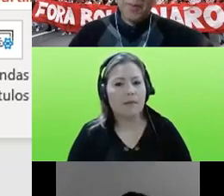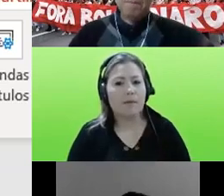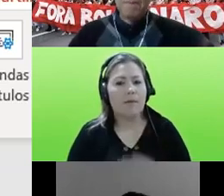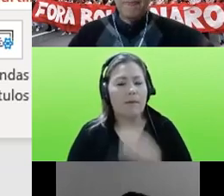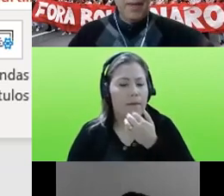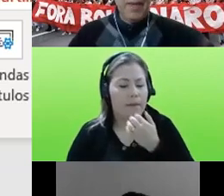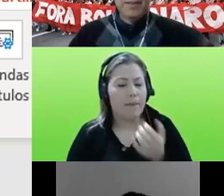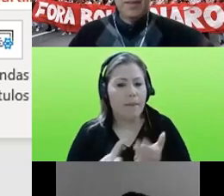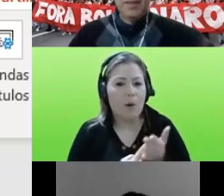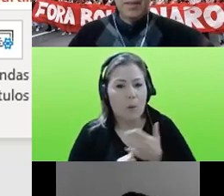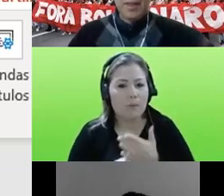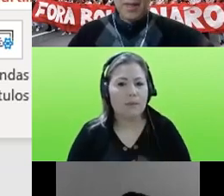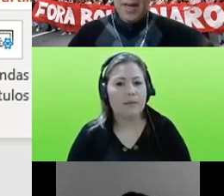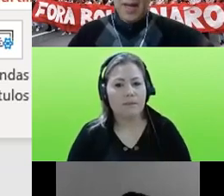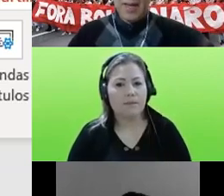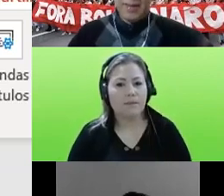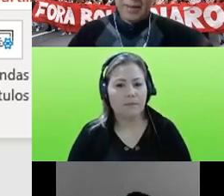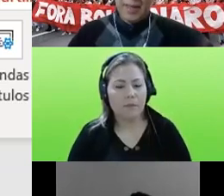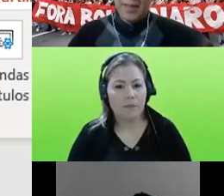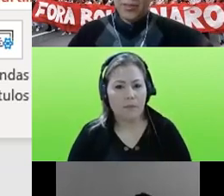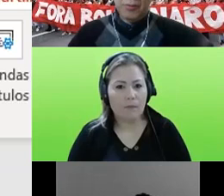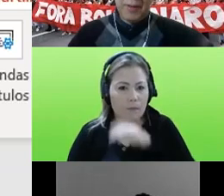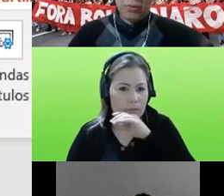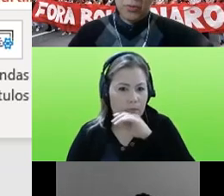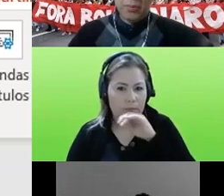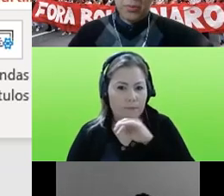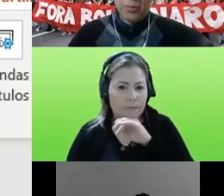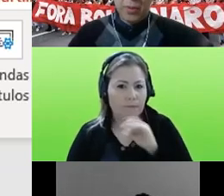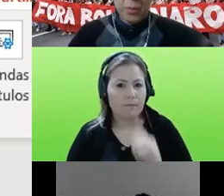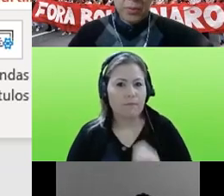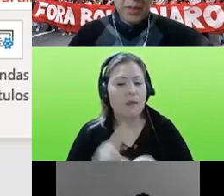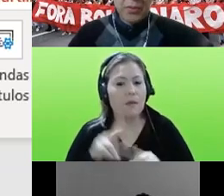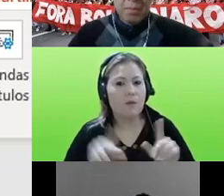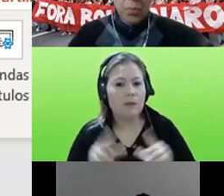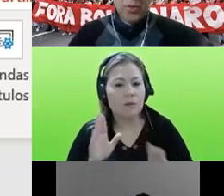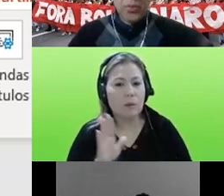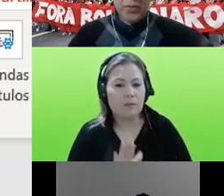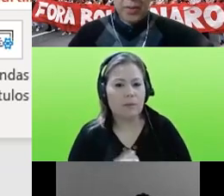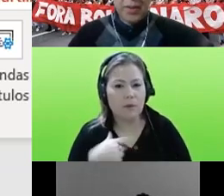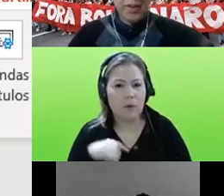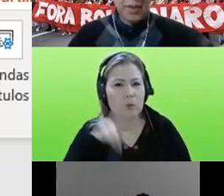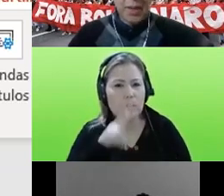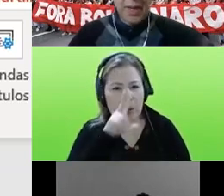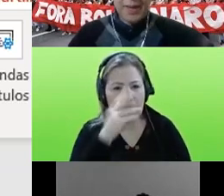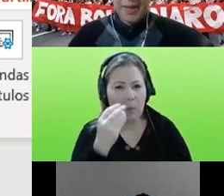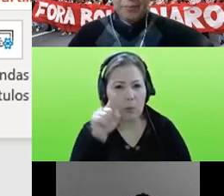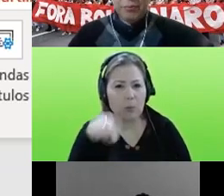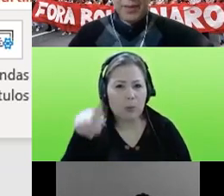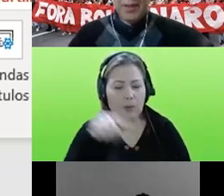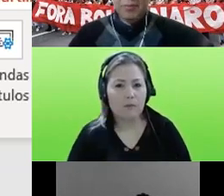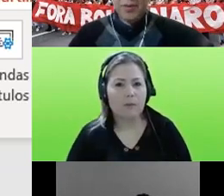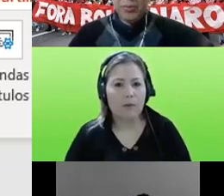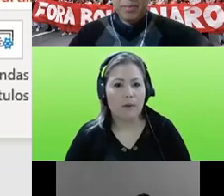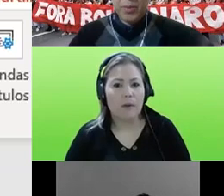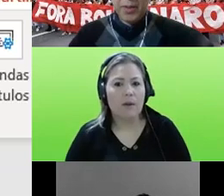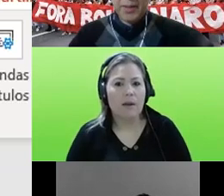combinação entre essas diferentes contribuições. Eu utilizei muito esse gráfico aqui,